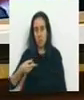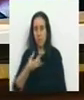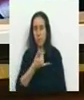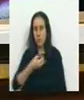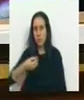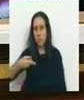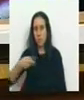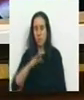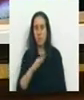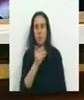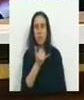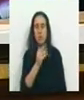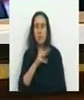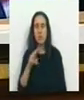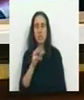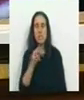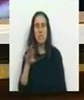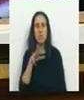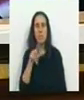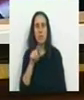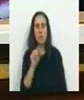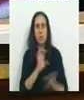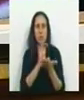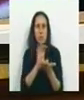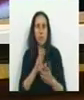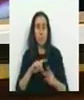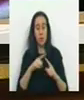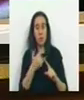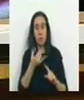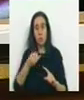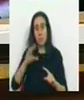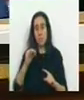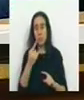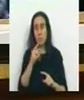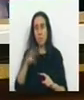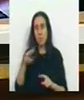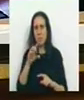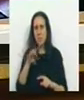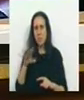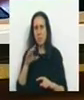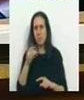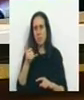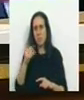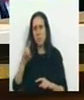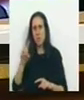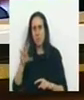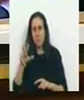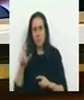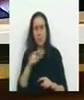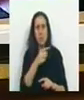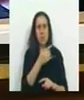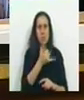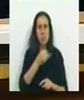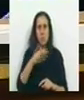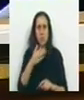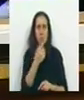em 2009 tínhamos 2 milhões e 300 mil de dotação. Em 2010, 1 milhão e 626 mil. Em 2011, 1 milhão e